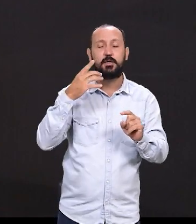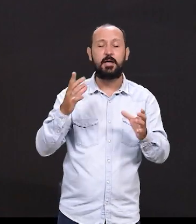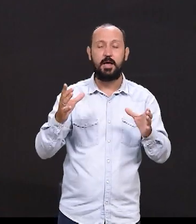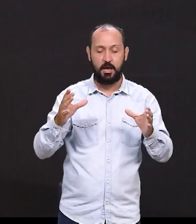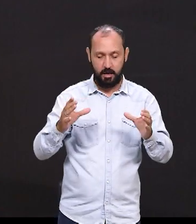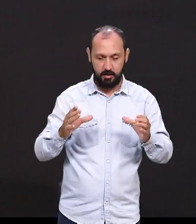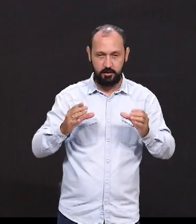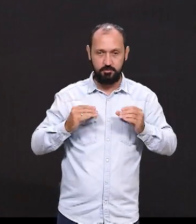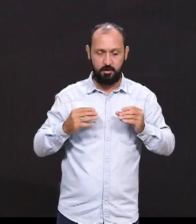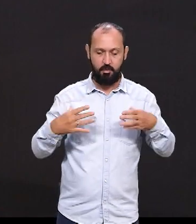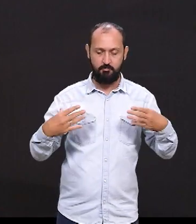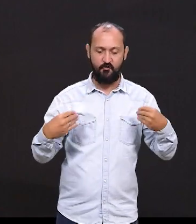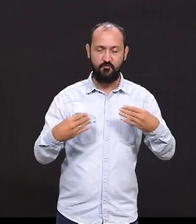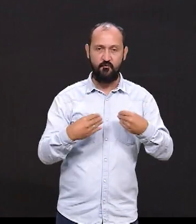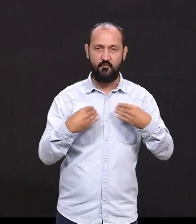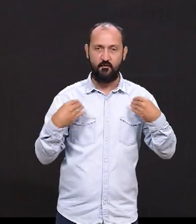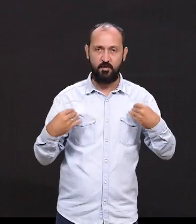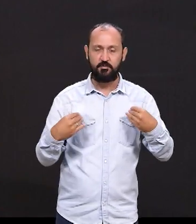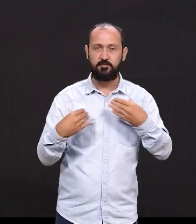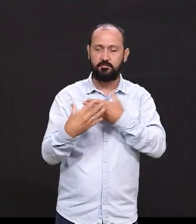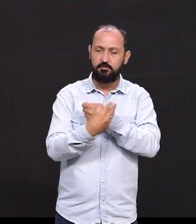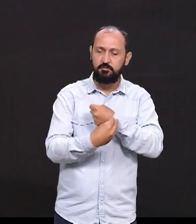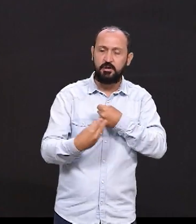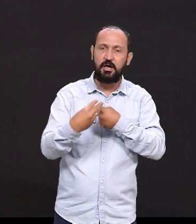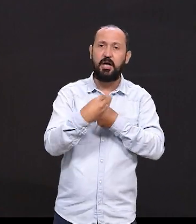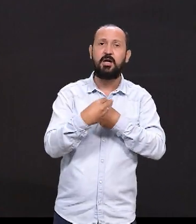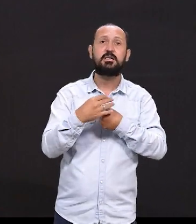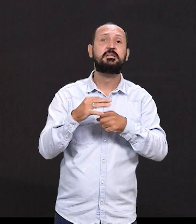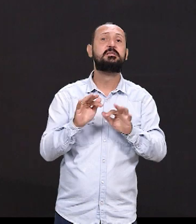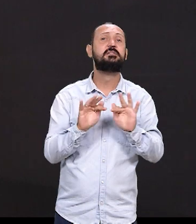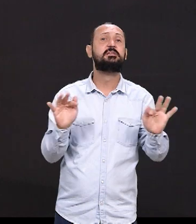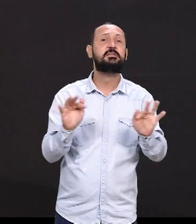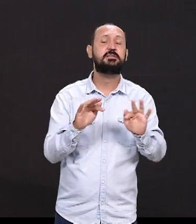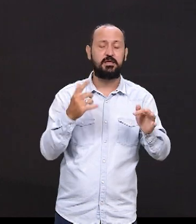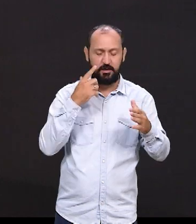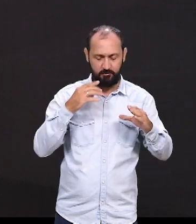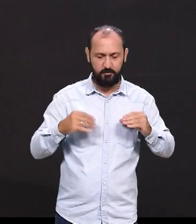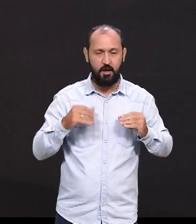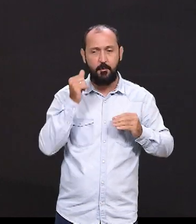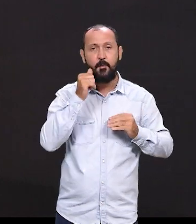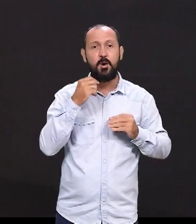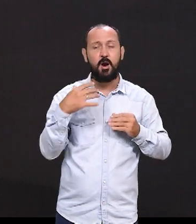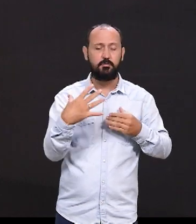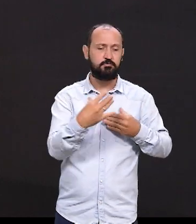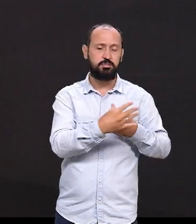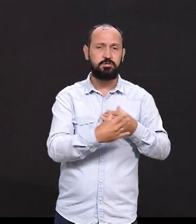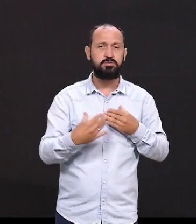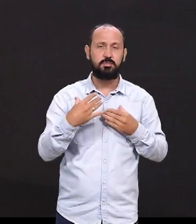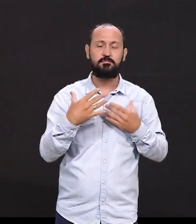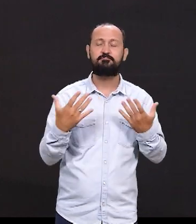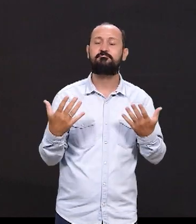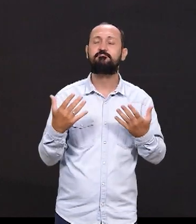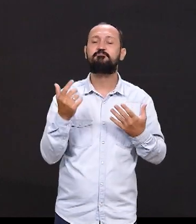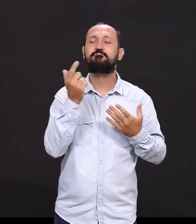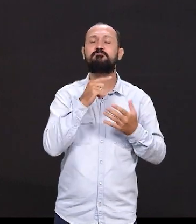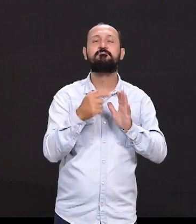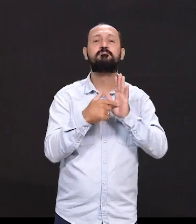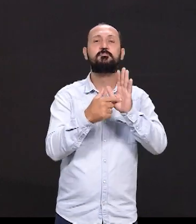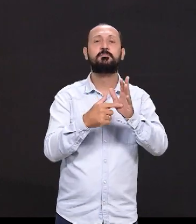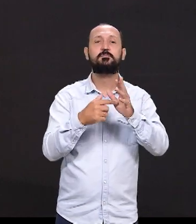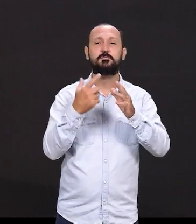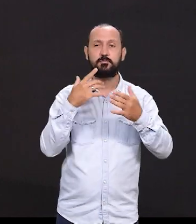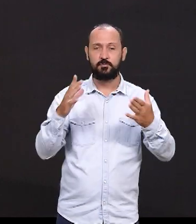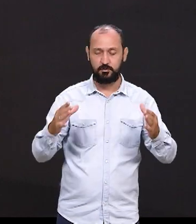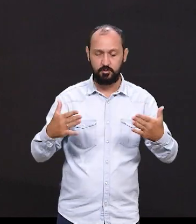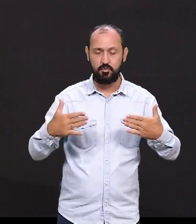prevenção não tem ideia de que a mamografia seja um exame por exemplo um raio x muito simples feito nas mamas das mulheres